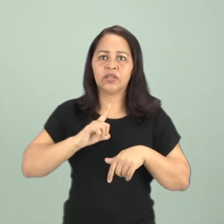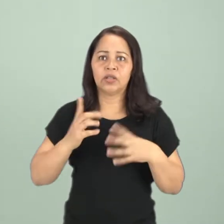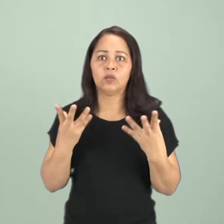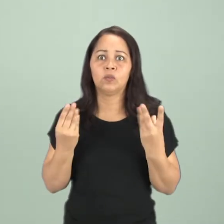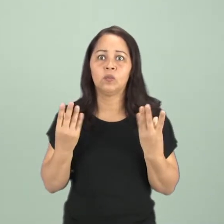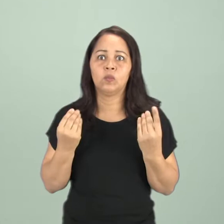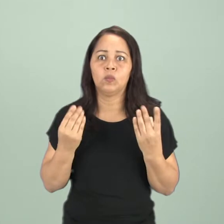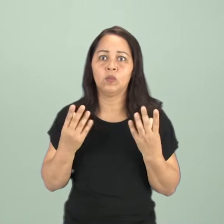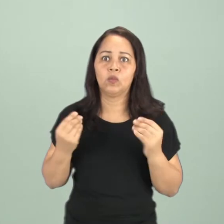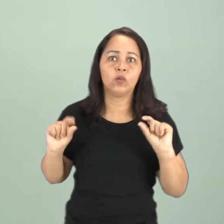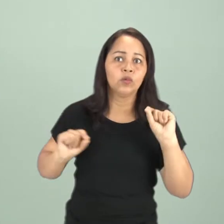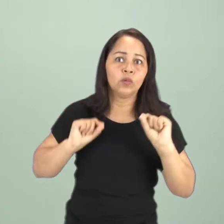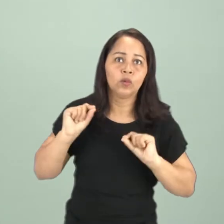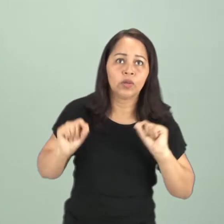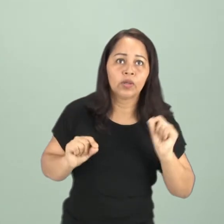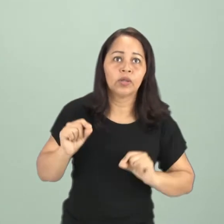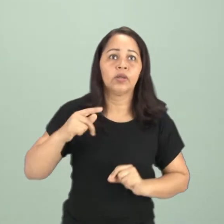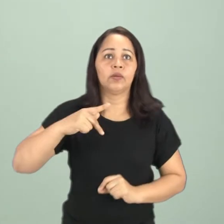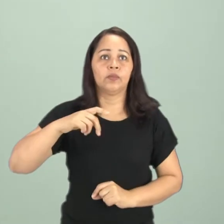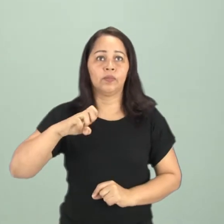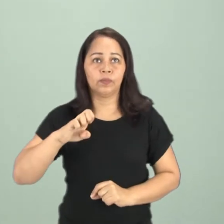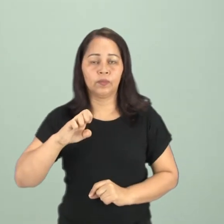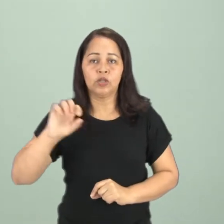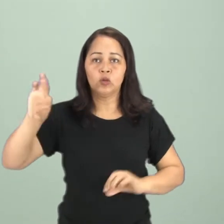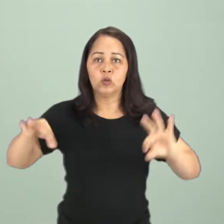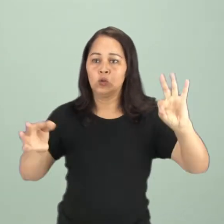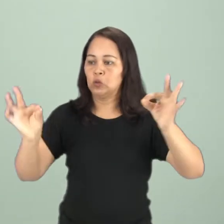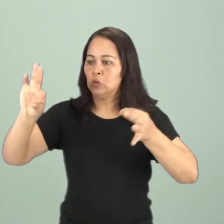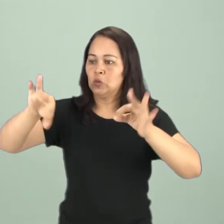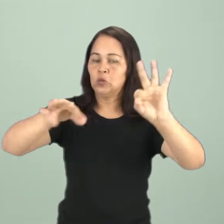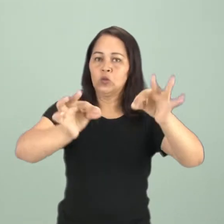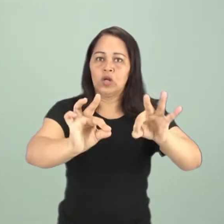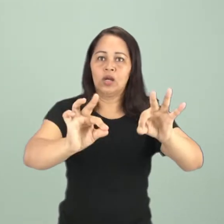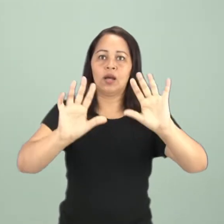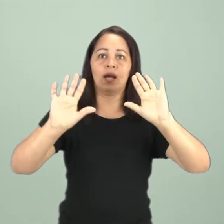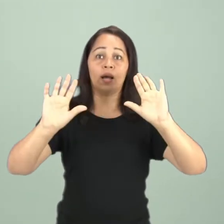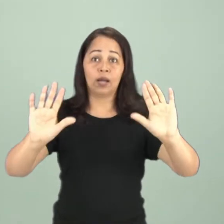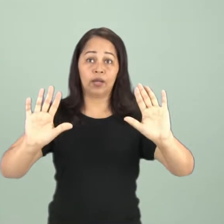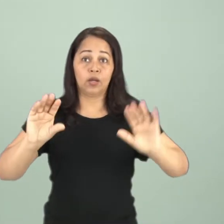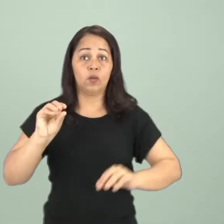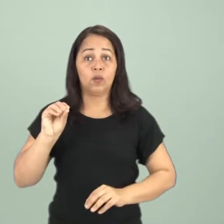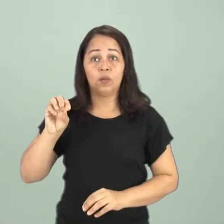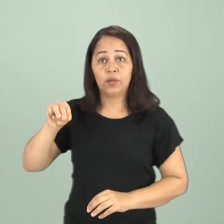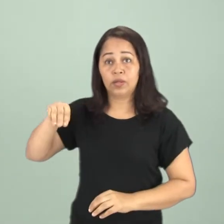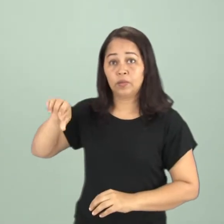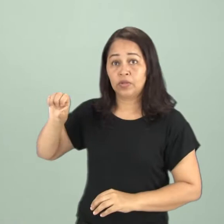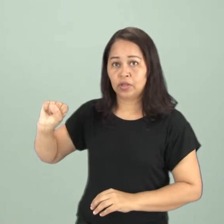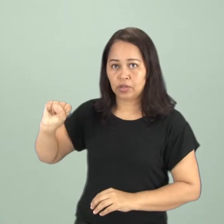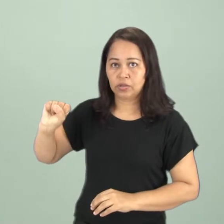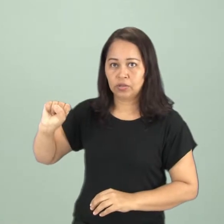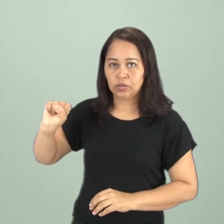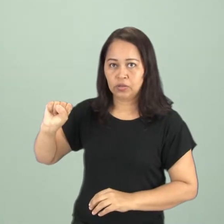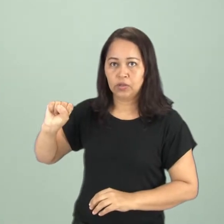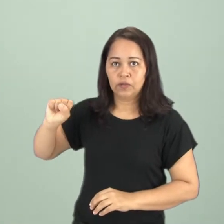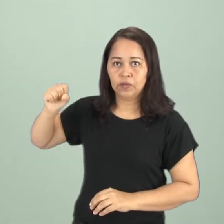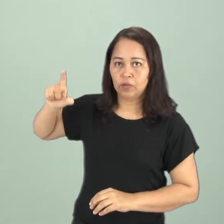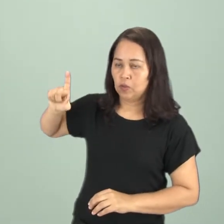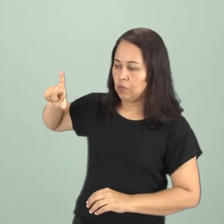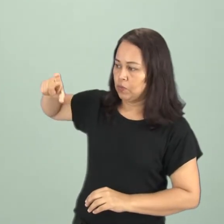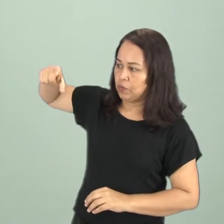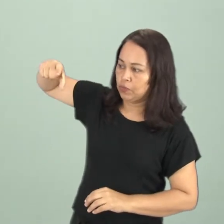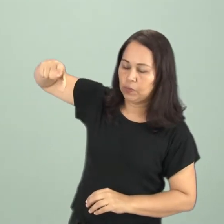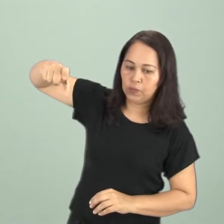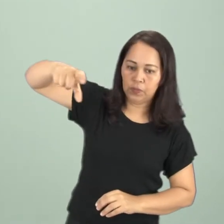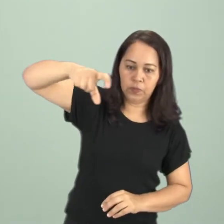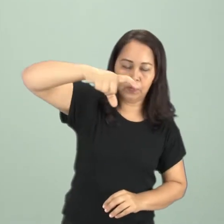infestação, a Organização Mundial de Saúde decidiu bombardear a cidade com DDT, né, que é